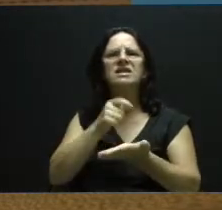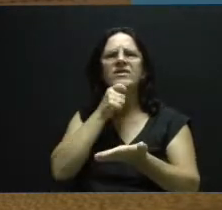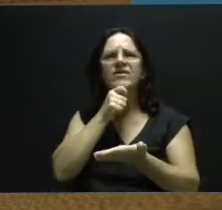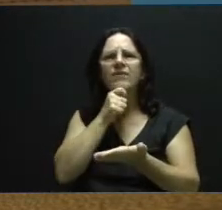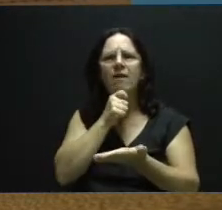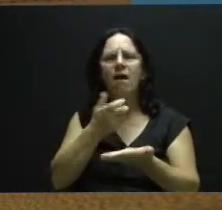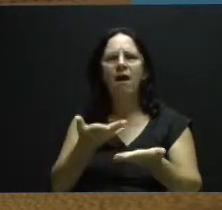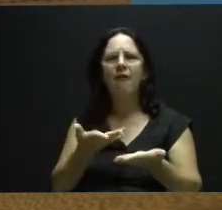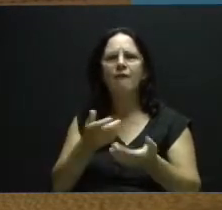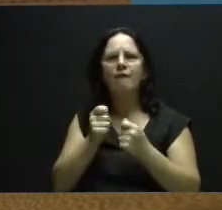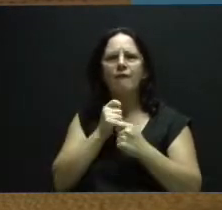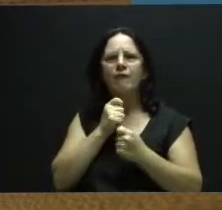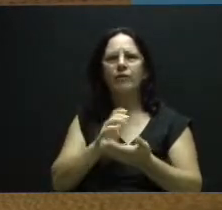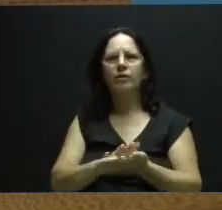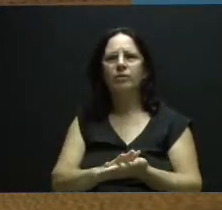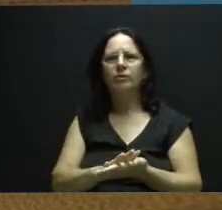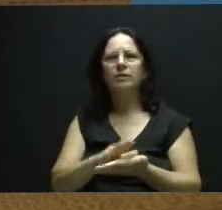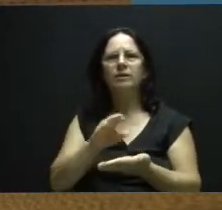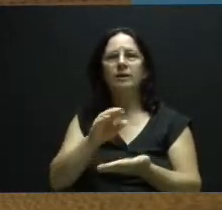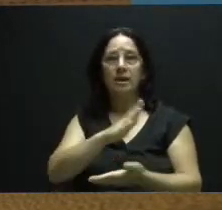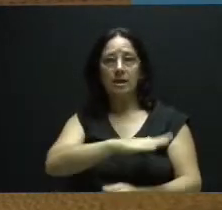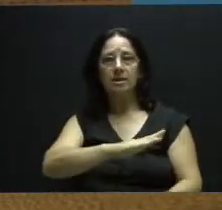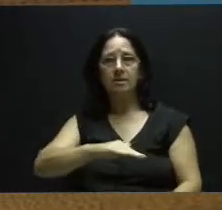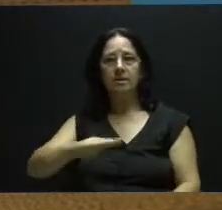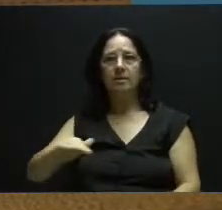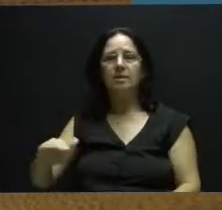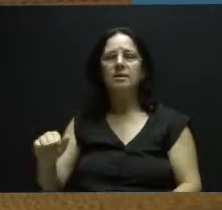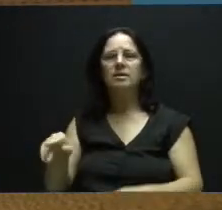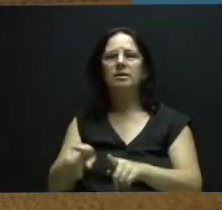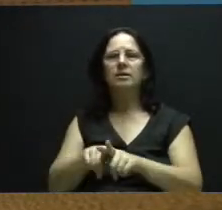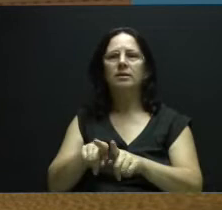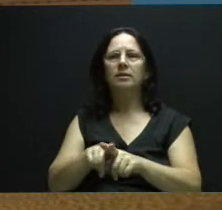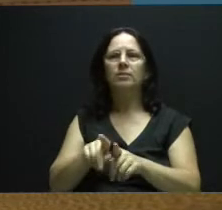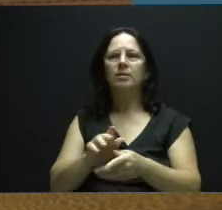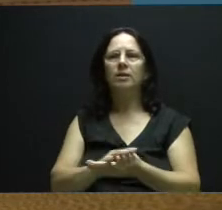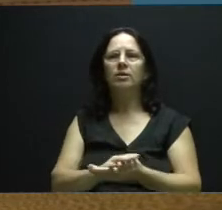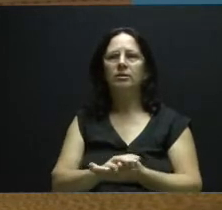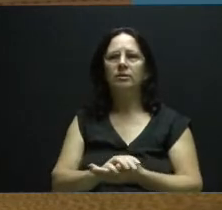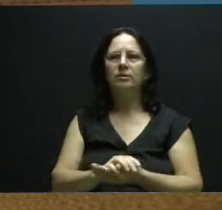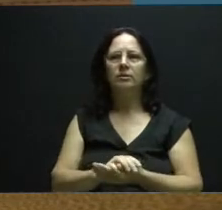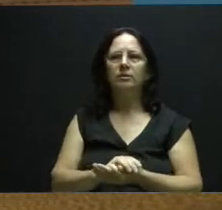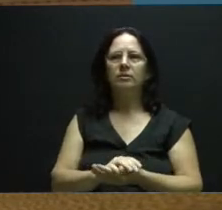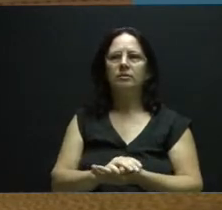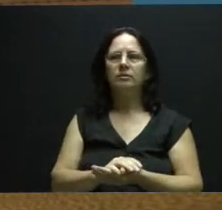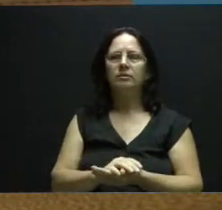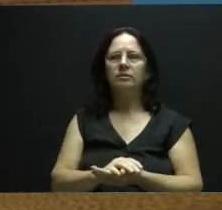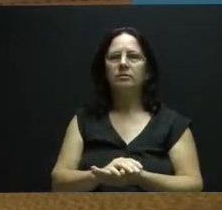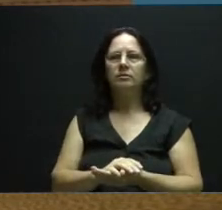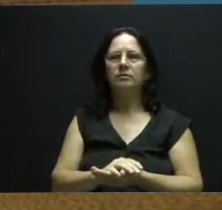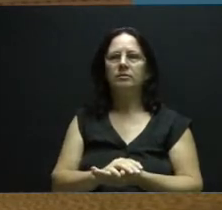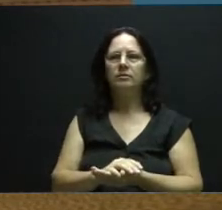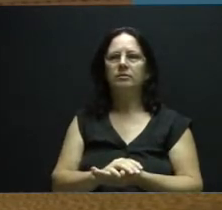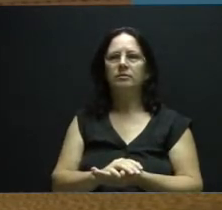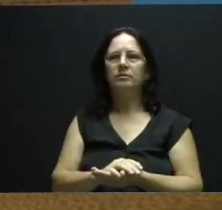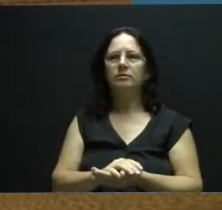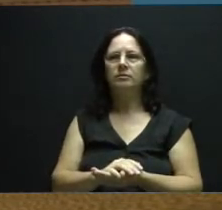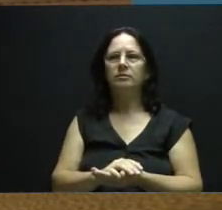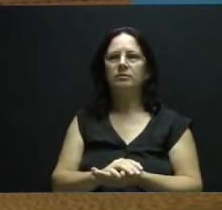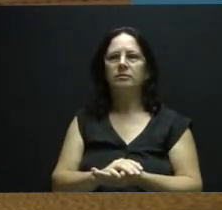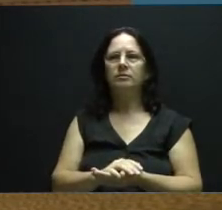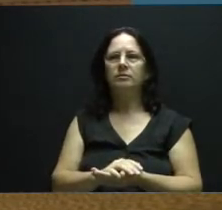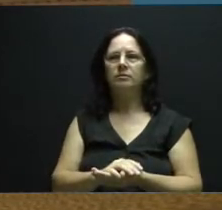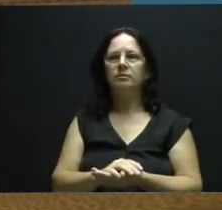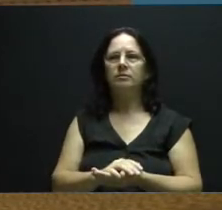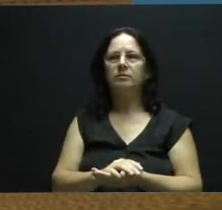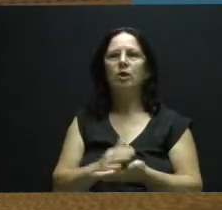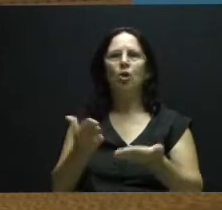crianças a nossas crianças na situação que se encontra hoje virá do clube e